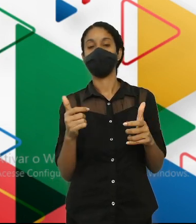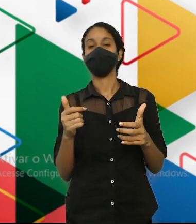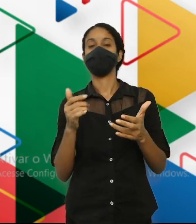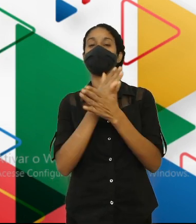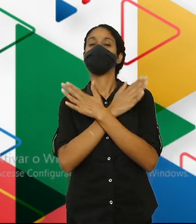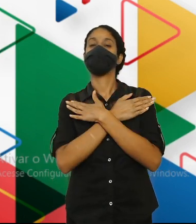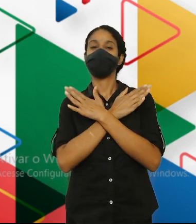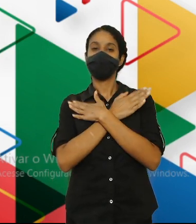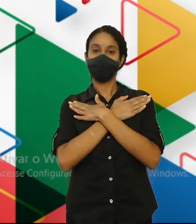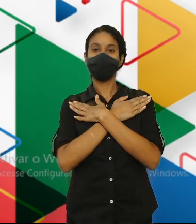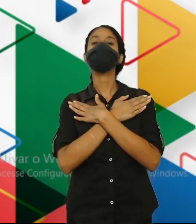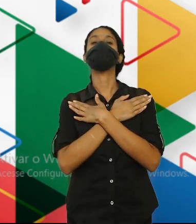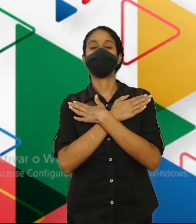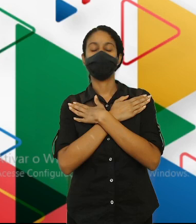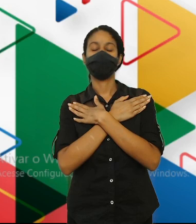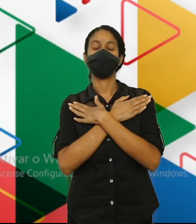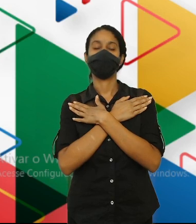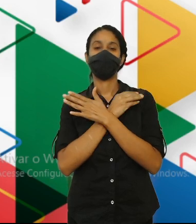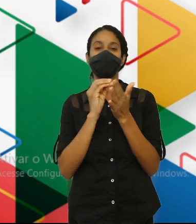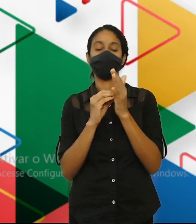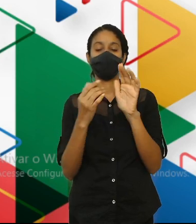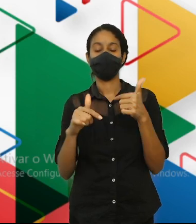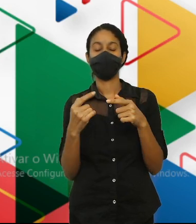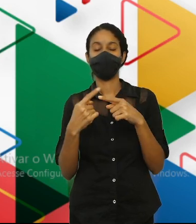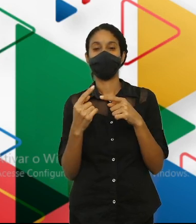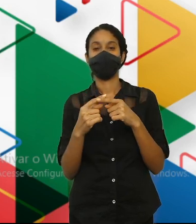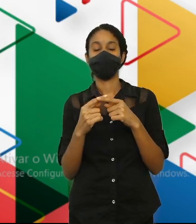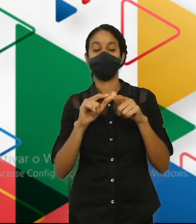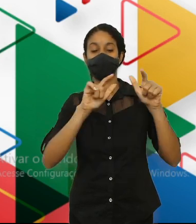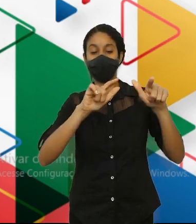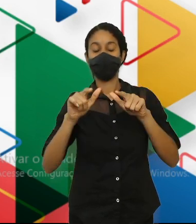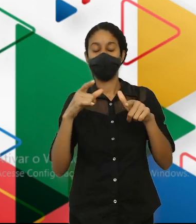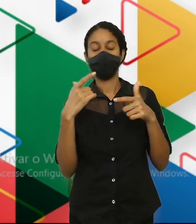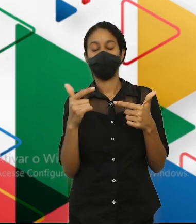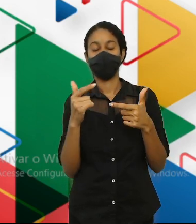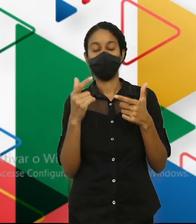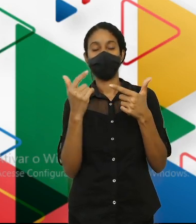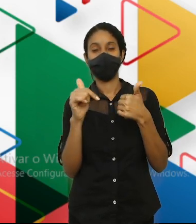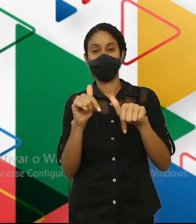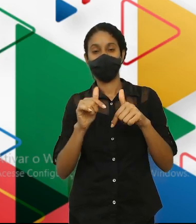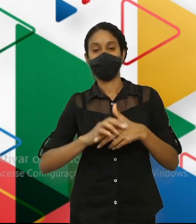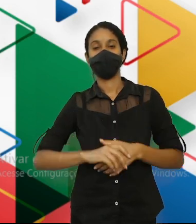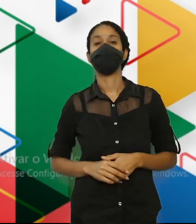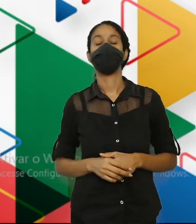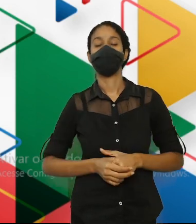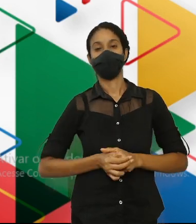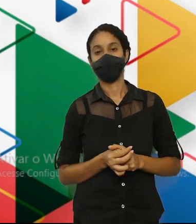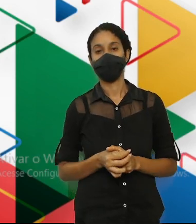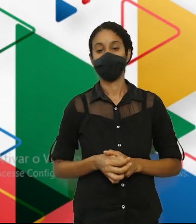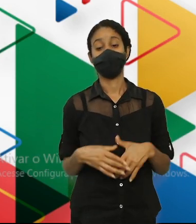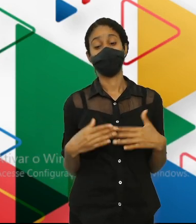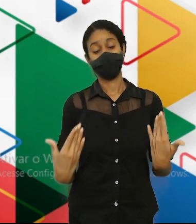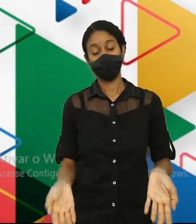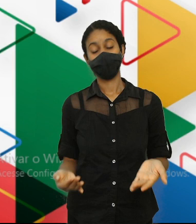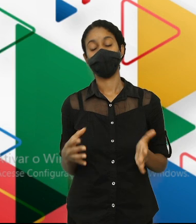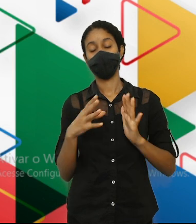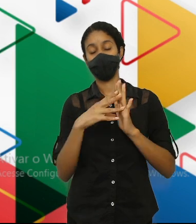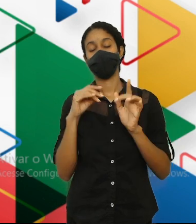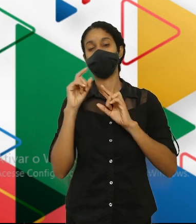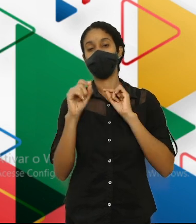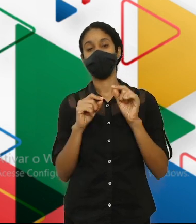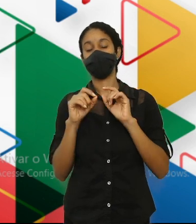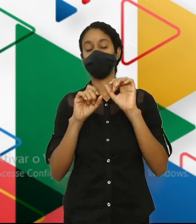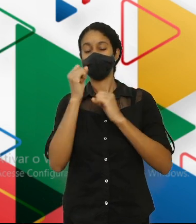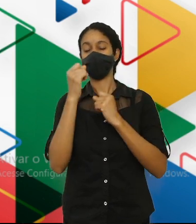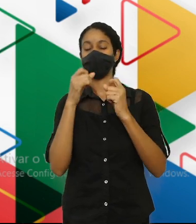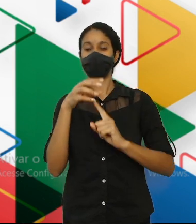desemprego em função da tecnologia que diminui os postos de trabalho. Portanto, esse modelo industrial